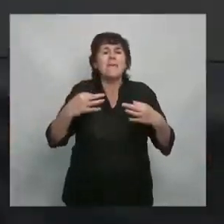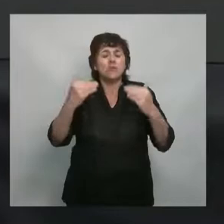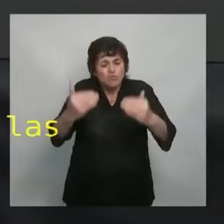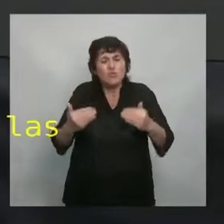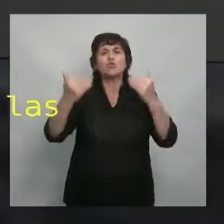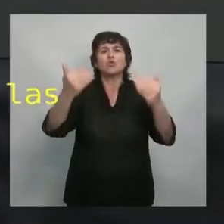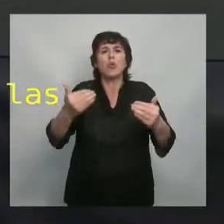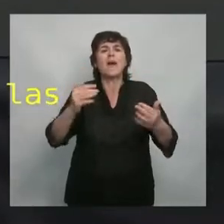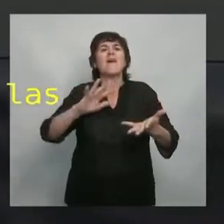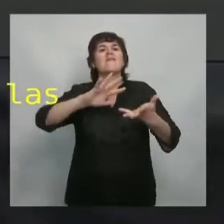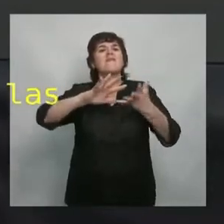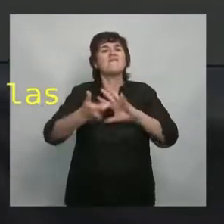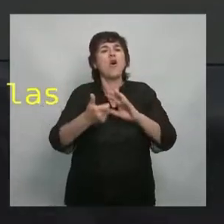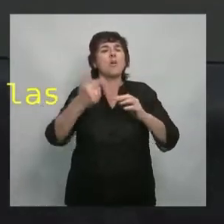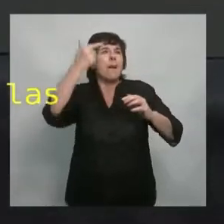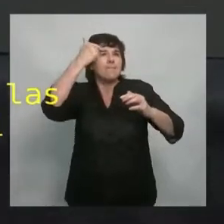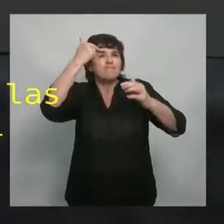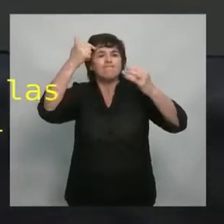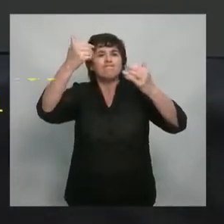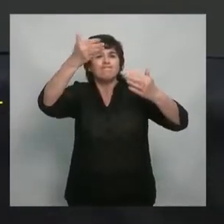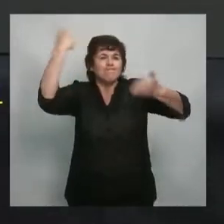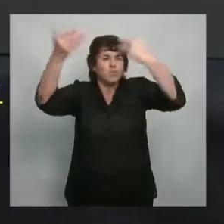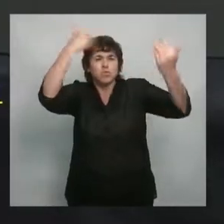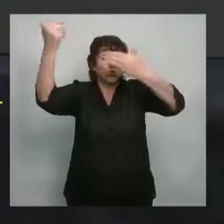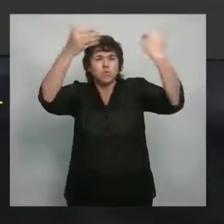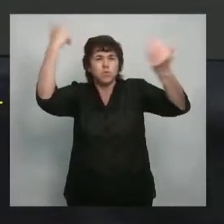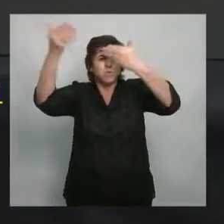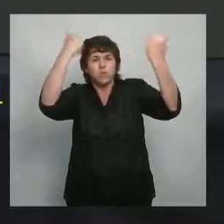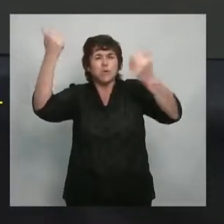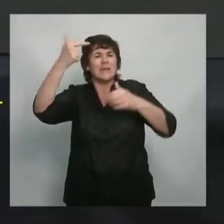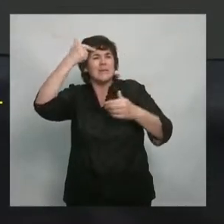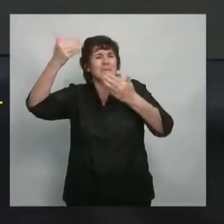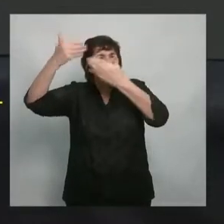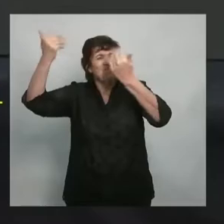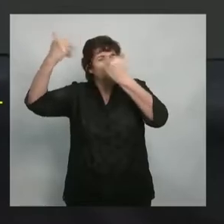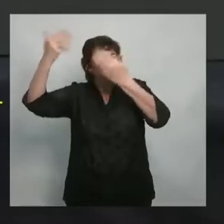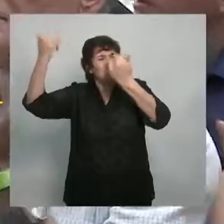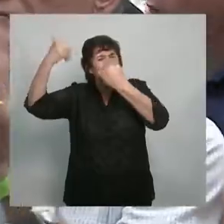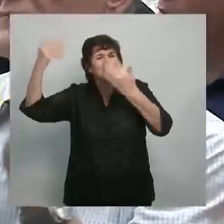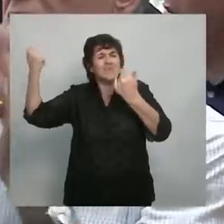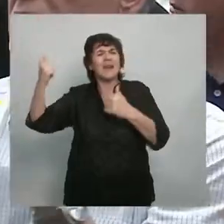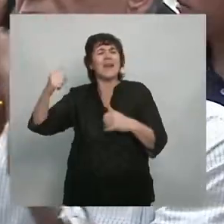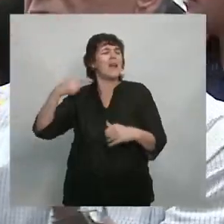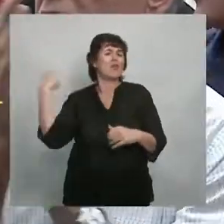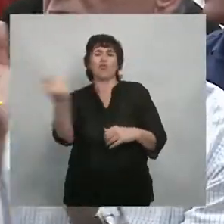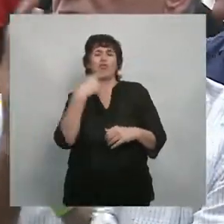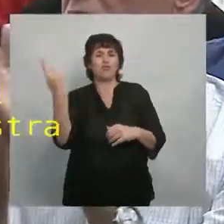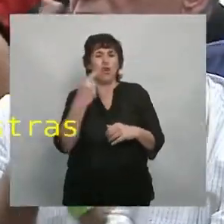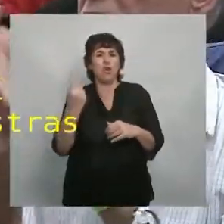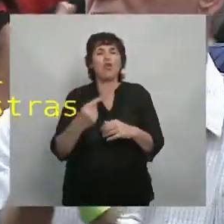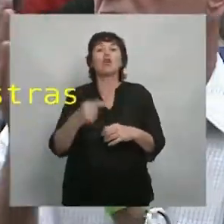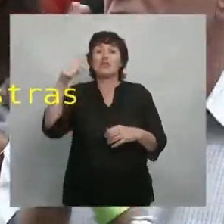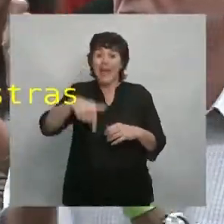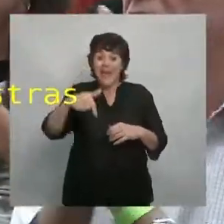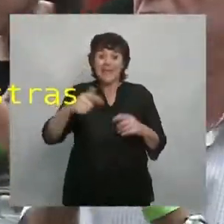as nossas mentes. Nós precisamos, sim, descolonizar as nossas mentes. E que esse fórum seja um fórum que